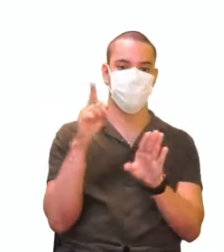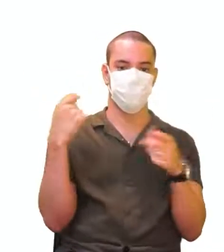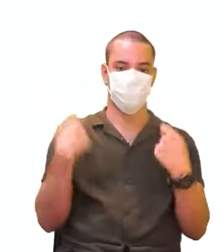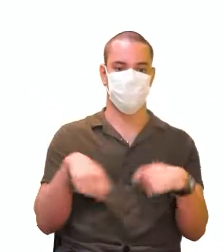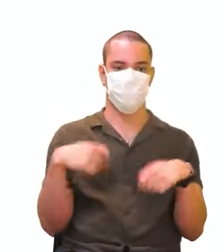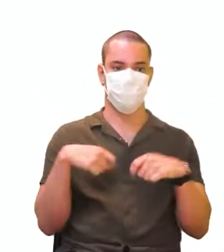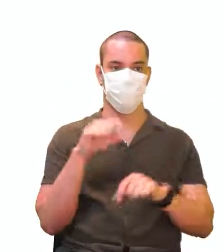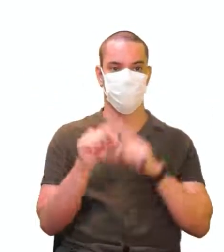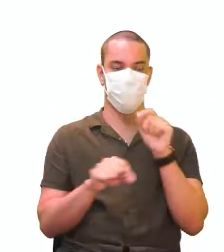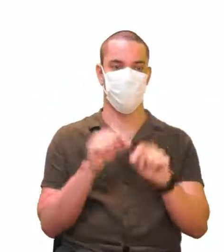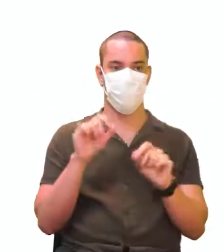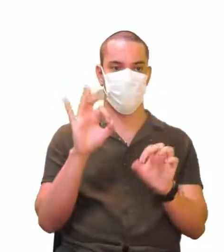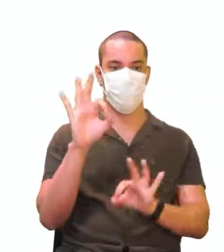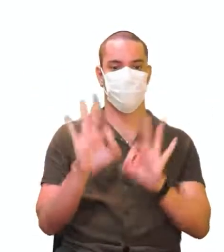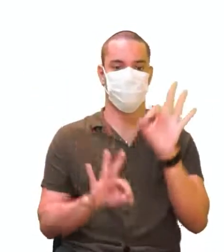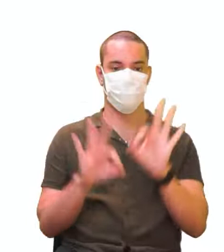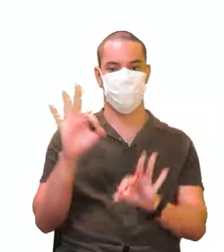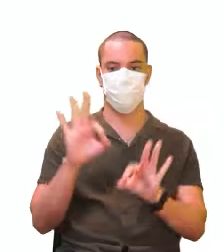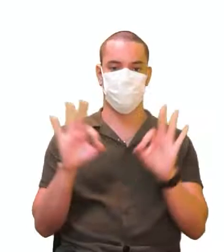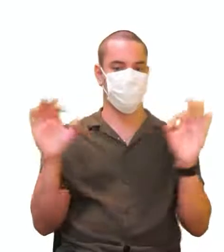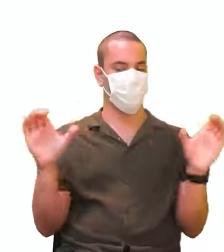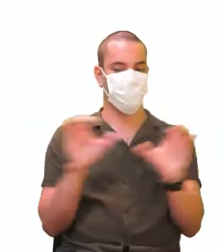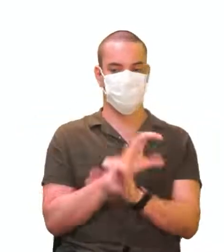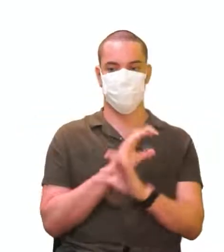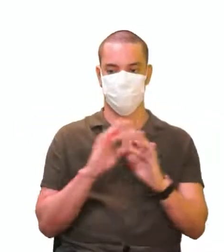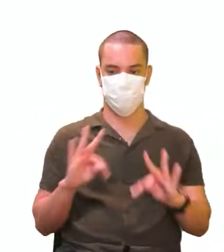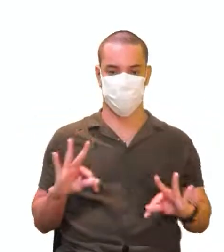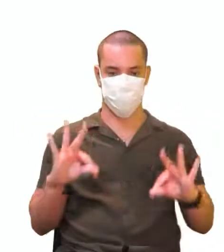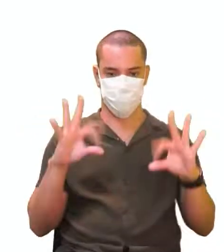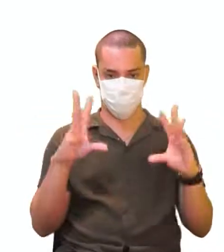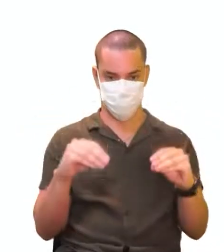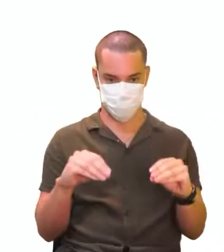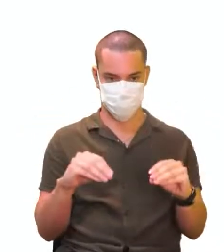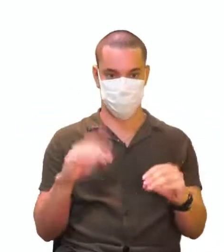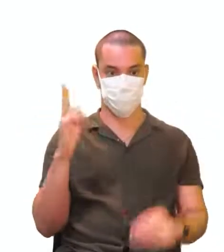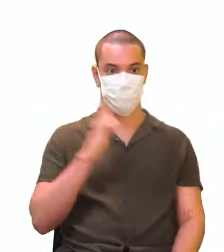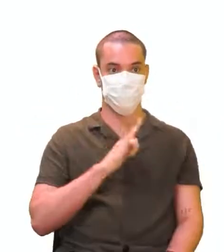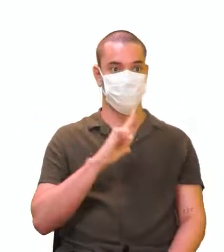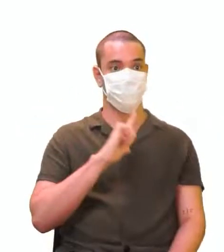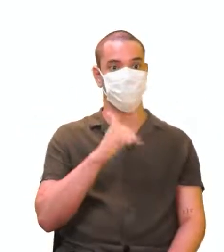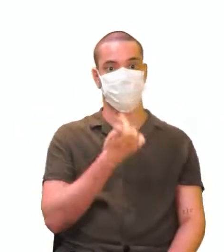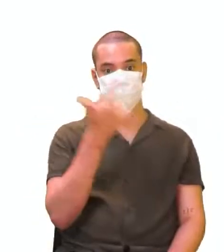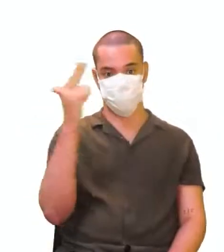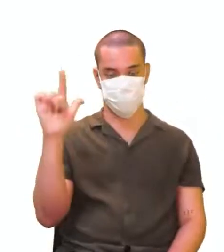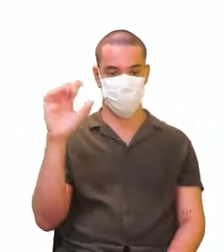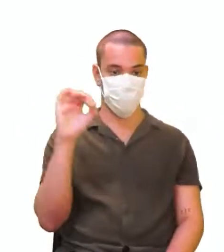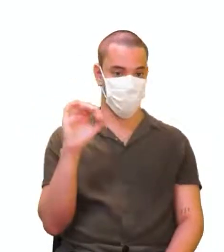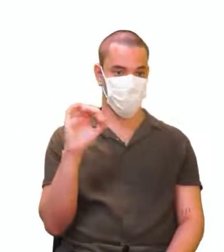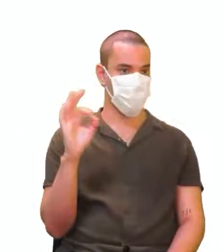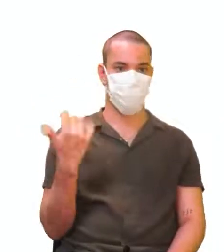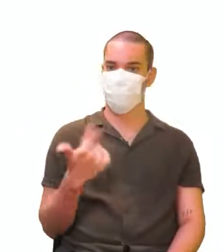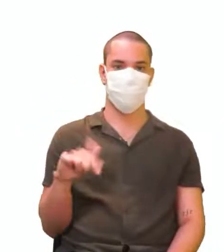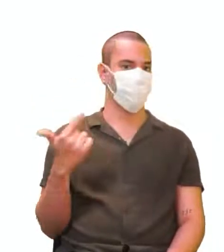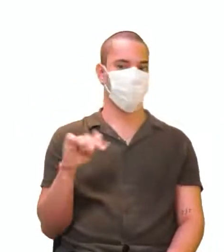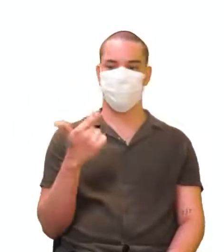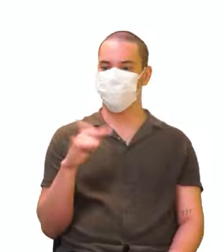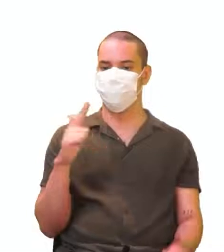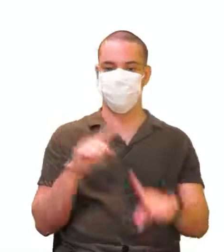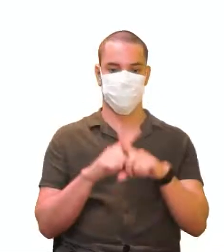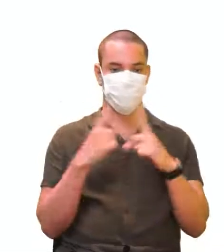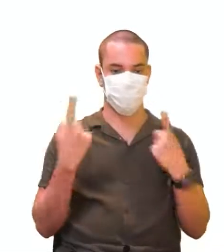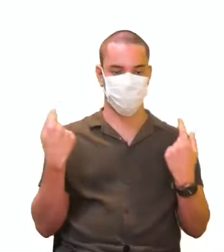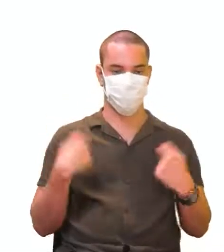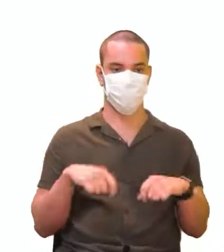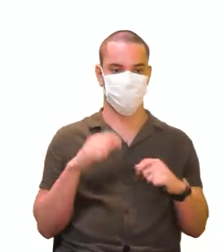vou conseguir montar o restante, tá bom? Tem algum outro indivíduo O? Não. Mas aí eu vou